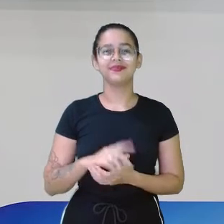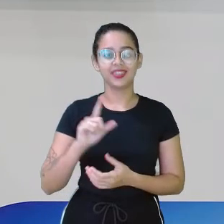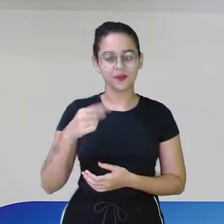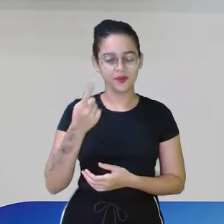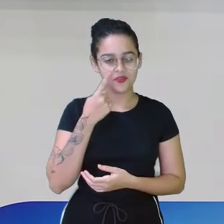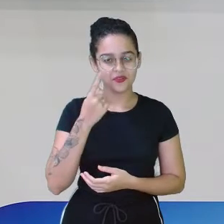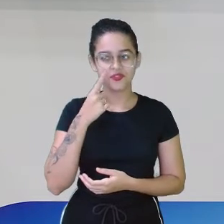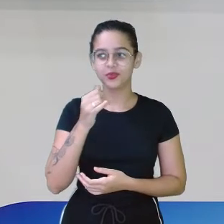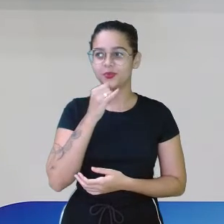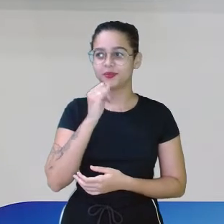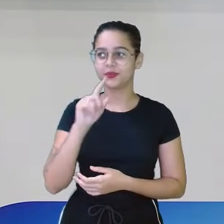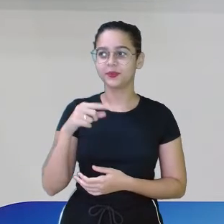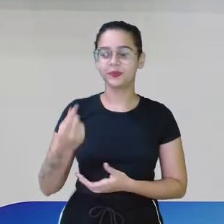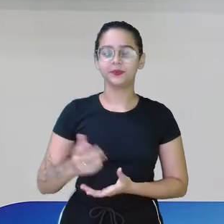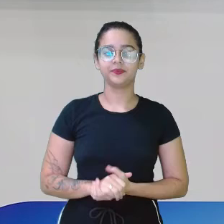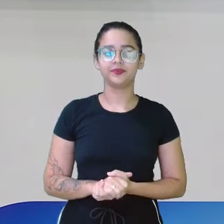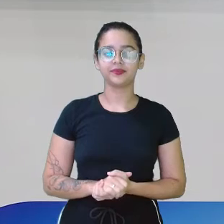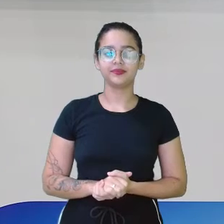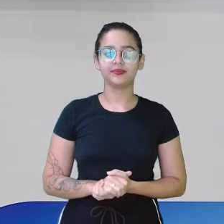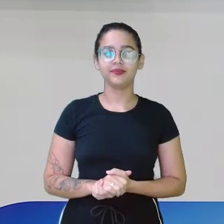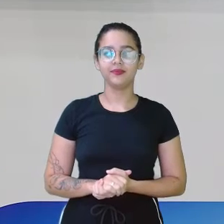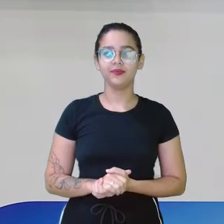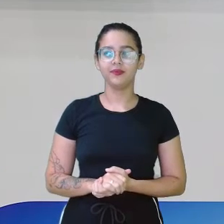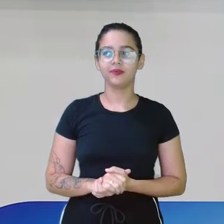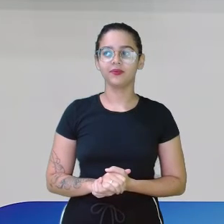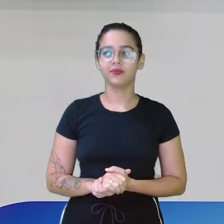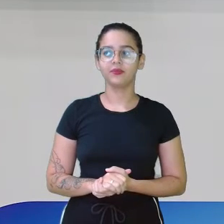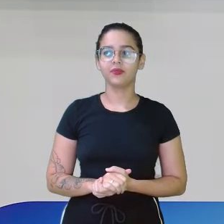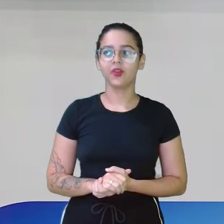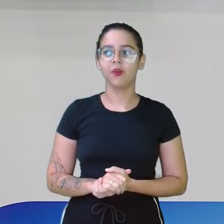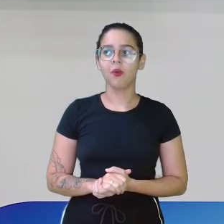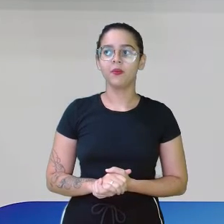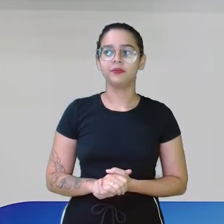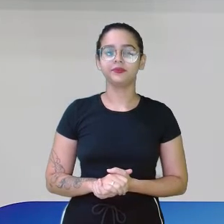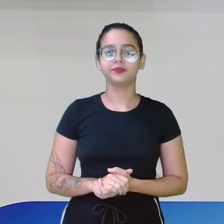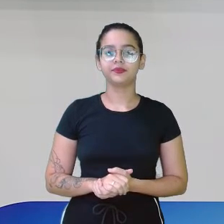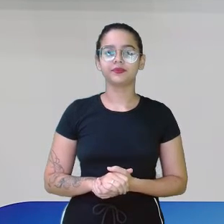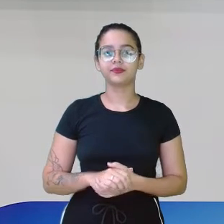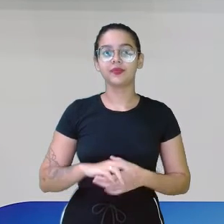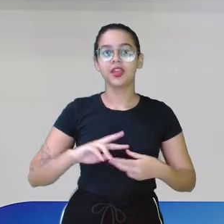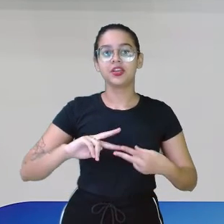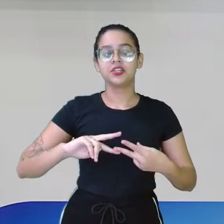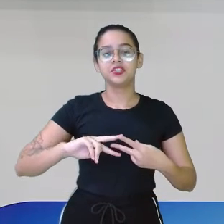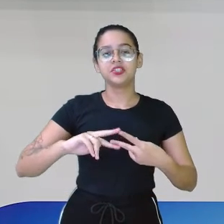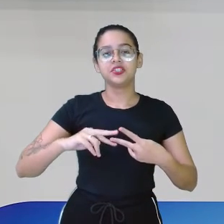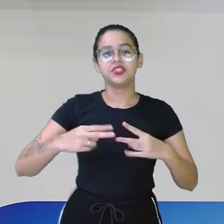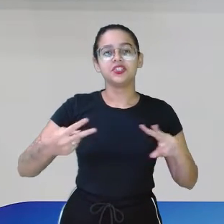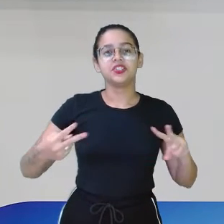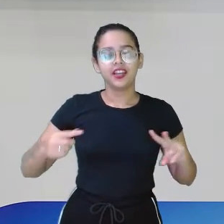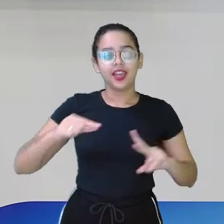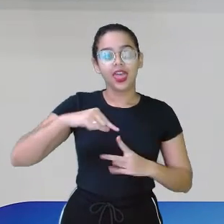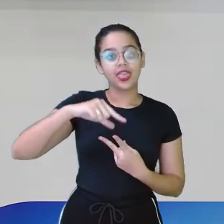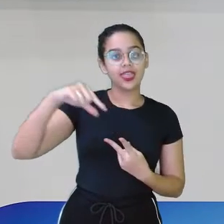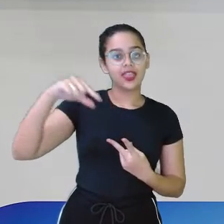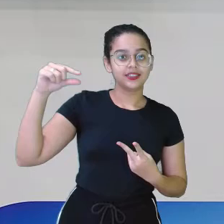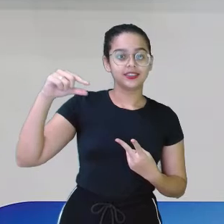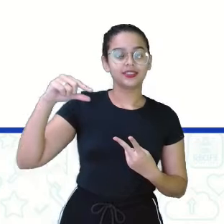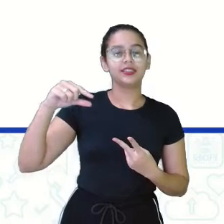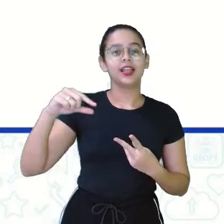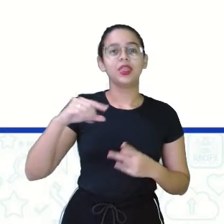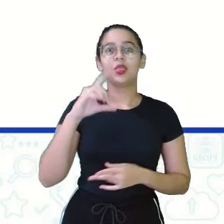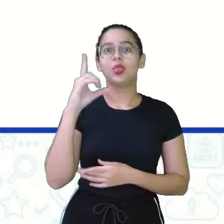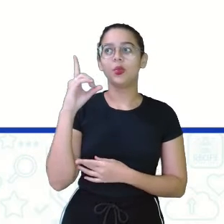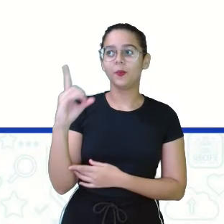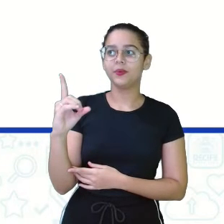no exemplo já já, tá certo, gente? Então, esses genes, ó, genes dominantes, né? Determinadas características genéticas